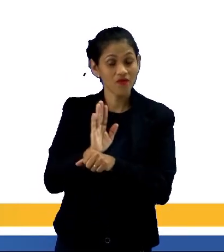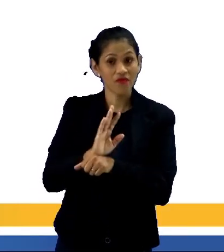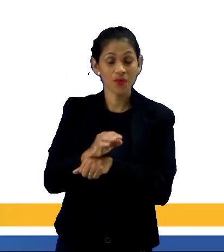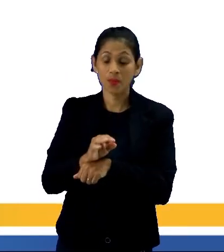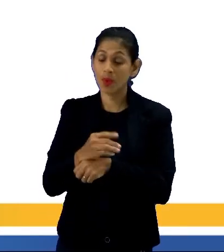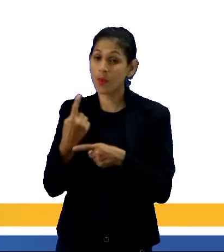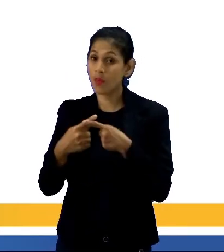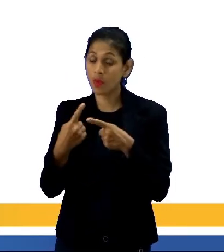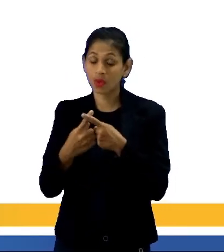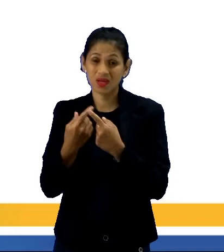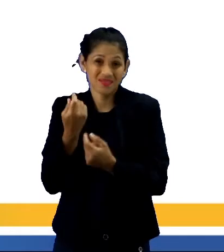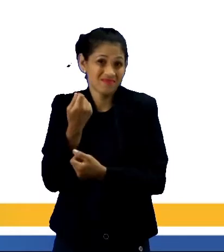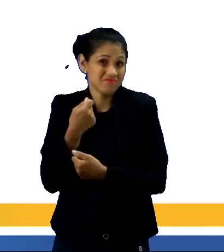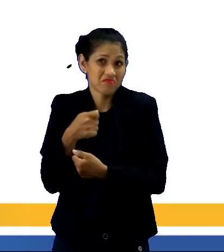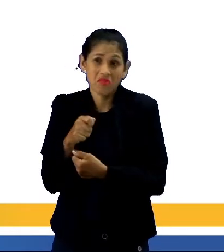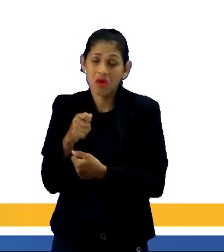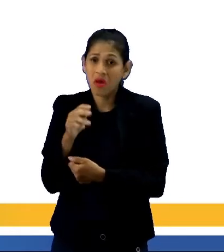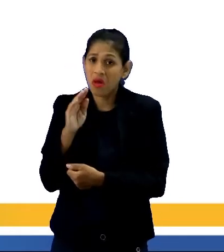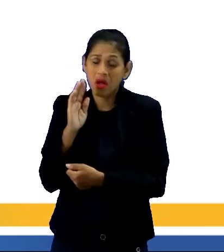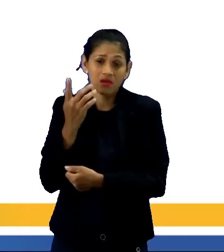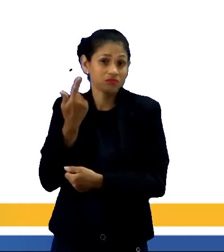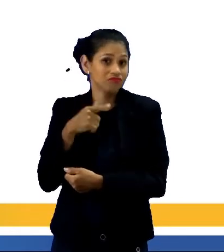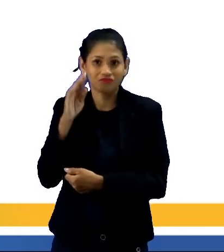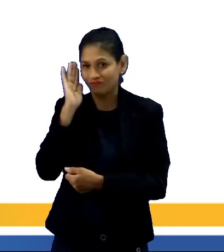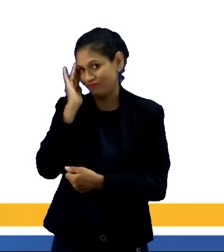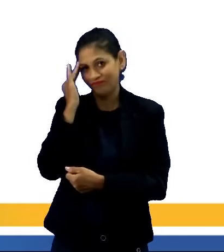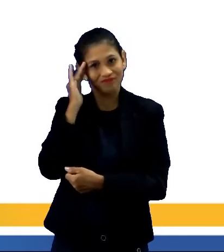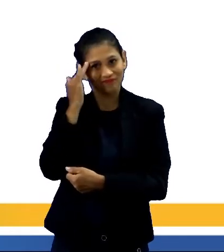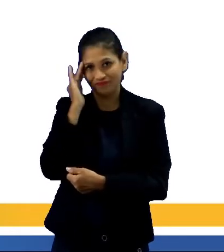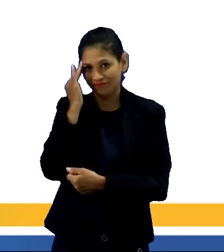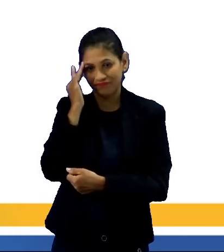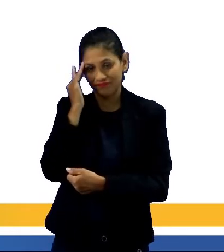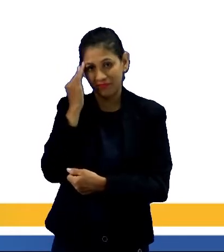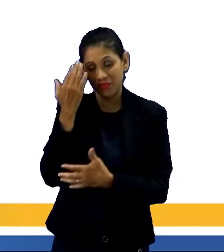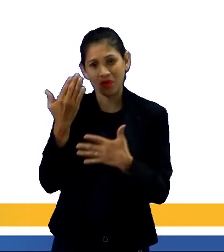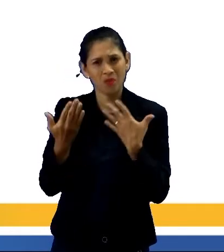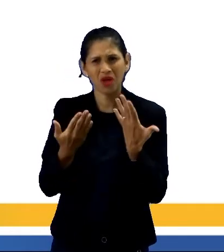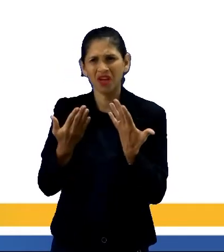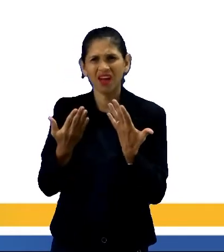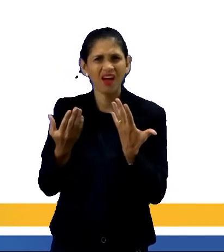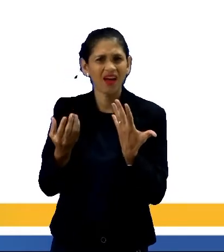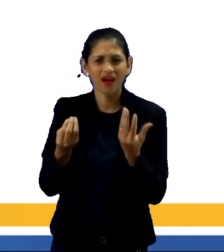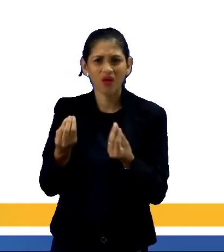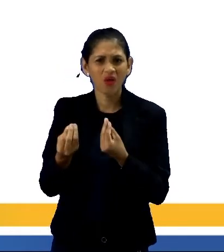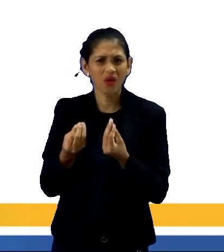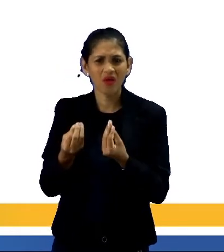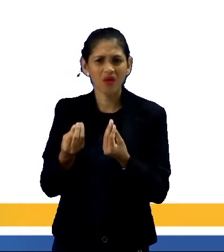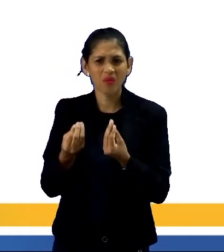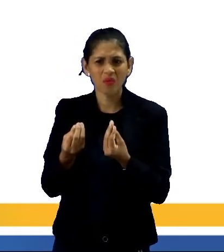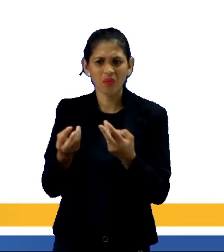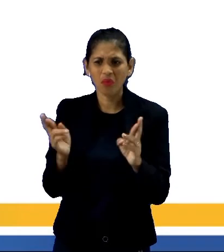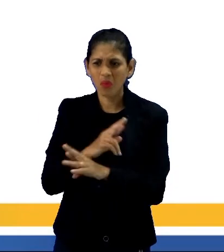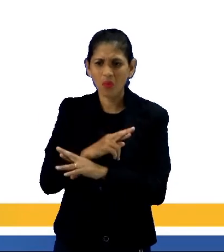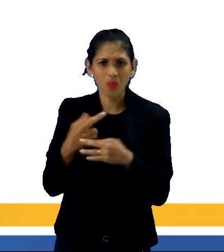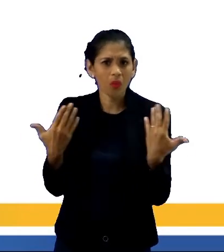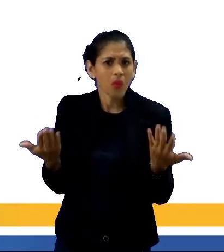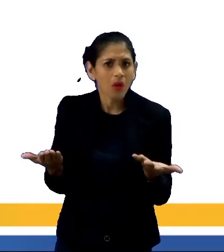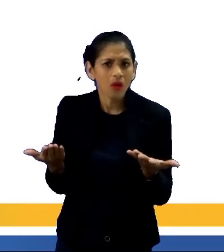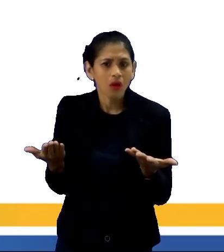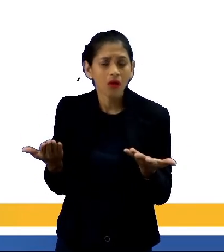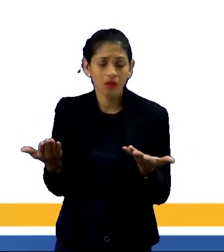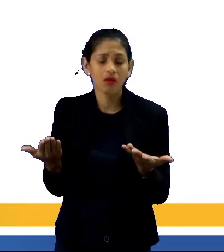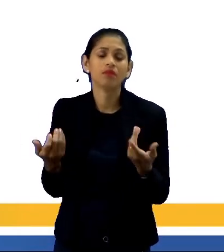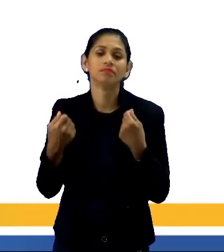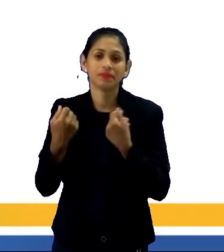no anúncio, você já entende o trocadilho, né? De quê? Porque o que tem a ver O Diabo Veste Prada, né, o filme com O